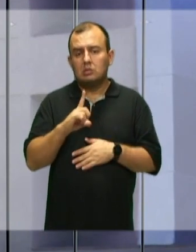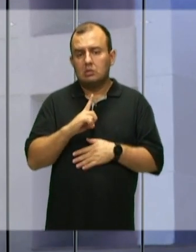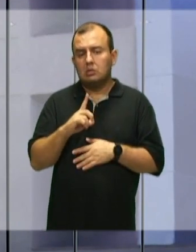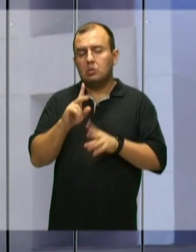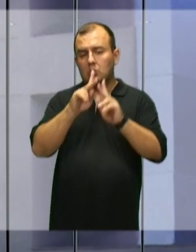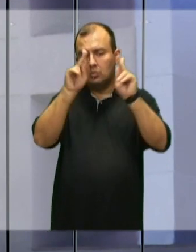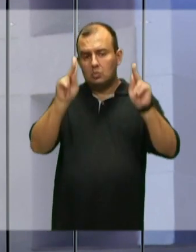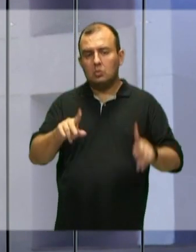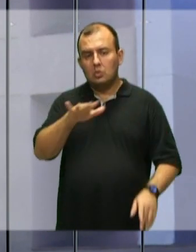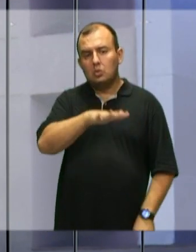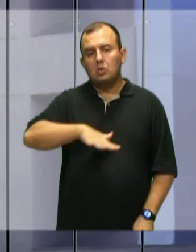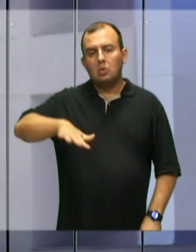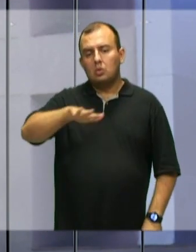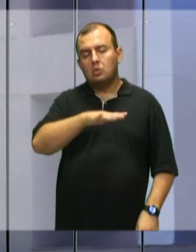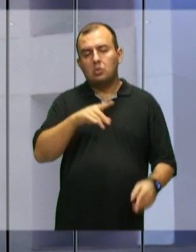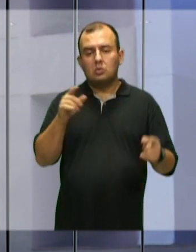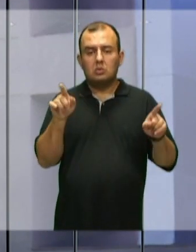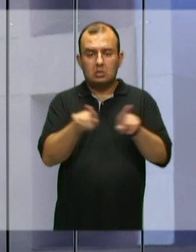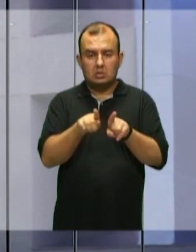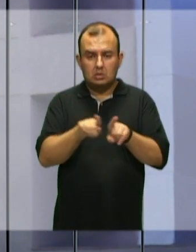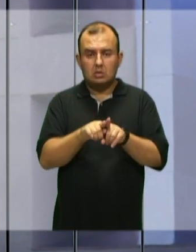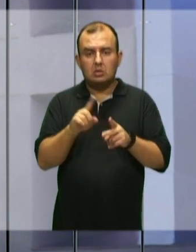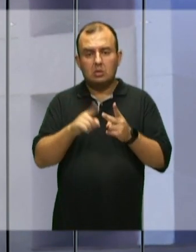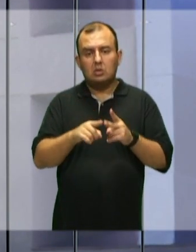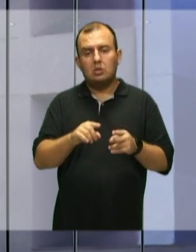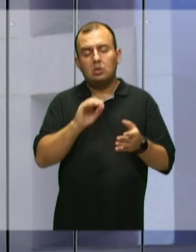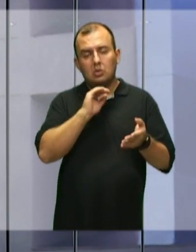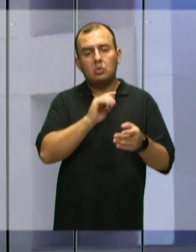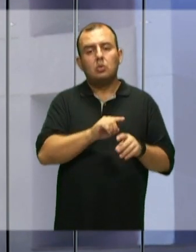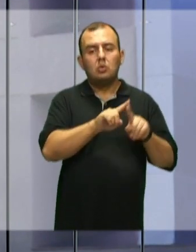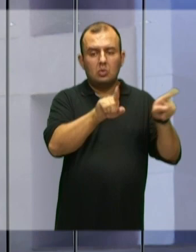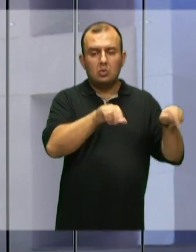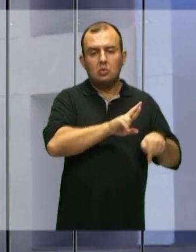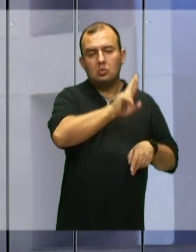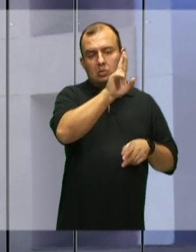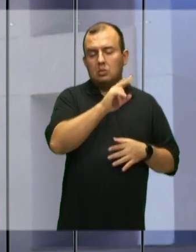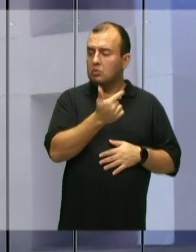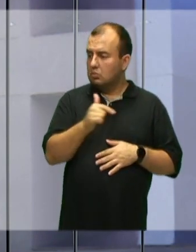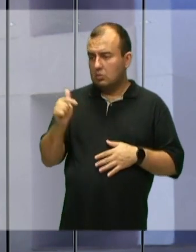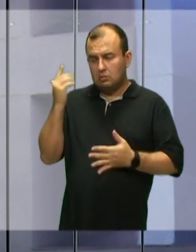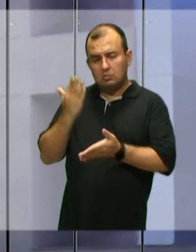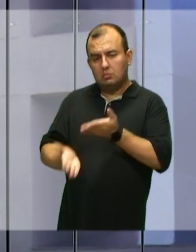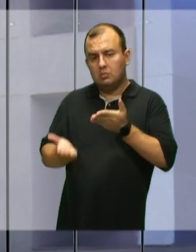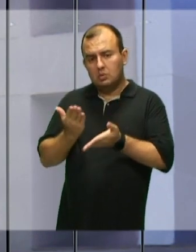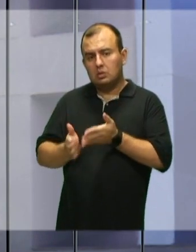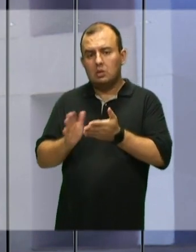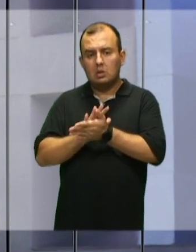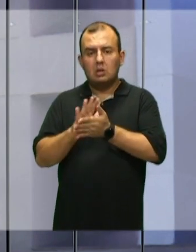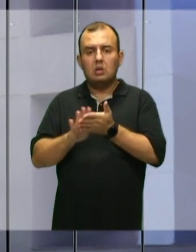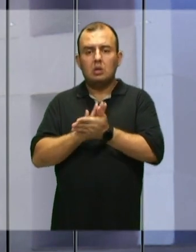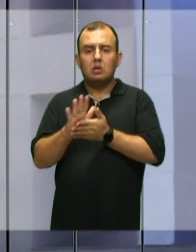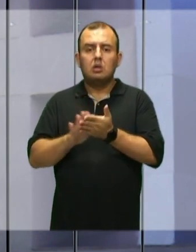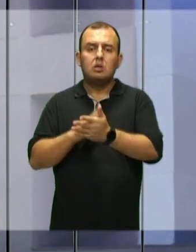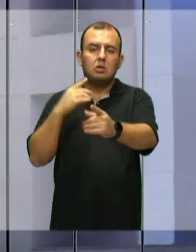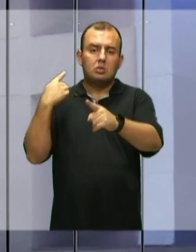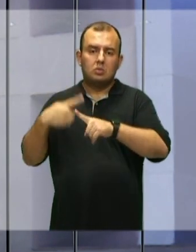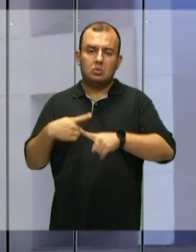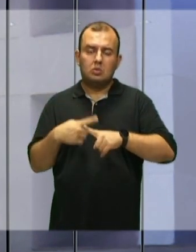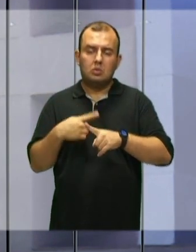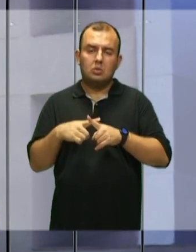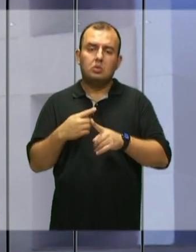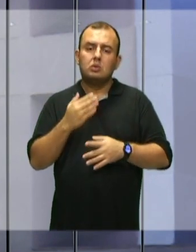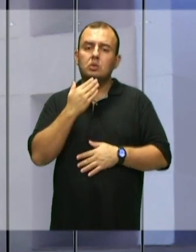Procurador Geral quanto o chefe de gabinete do prefeito disseram que não houve nenhum dano até porque a aquela